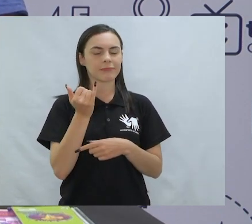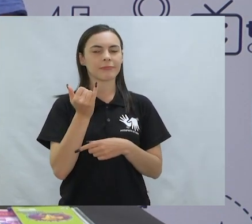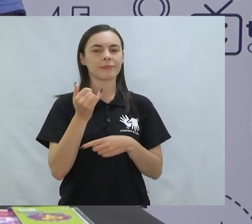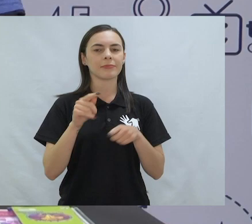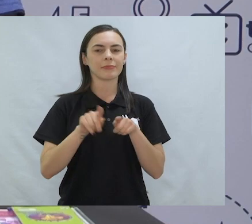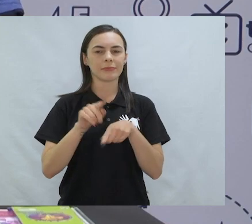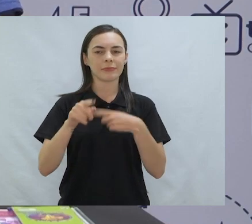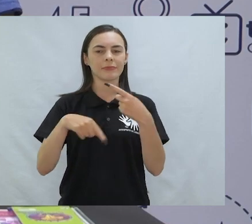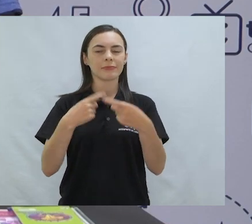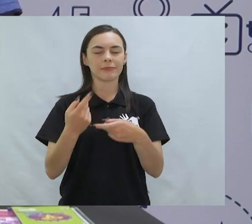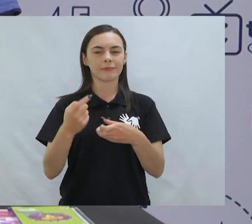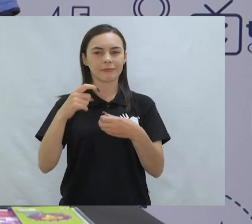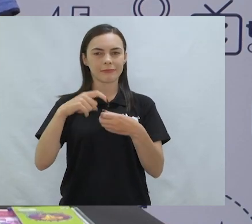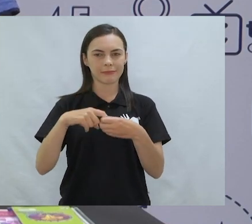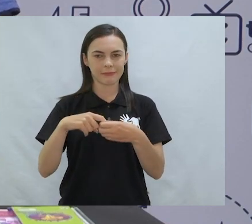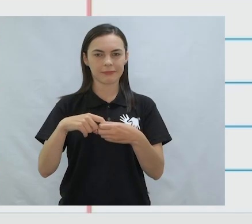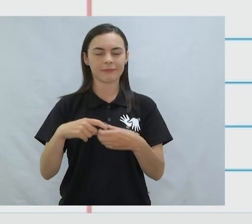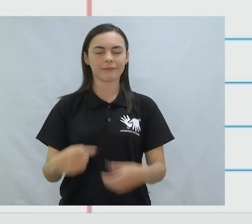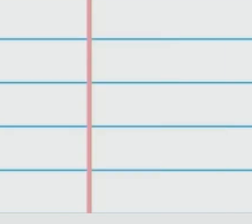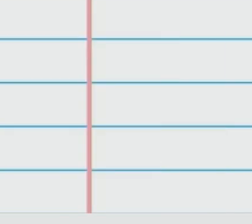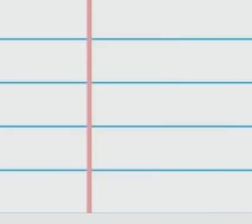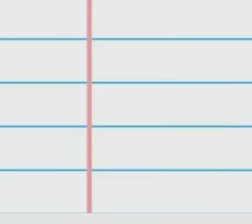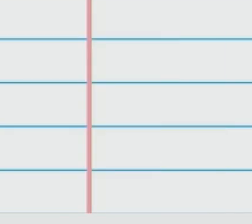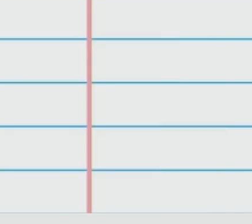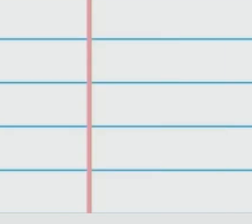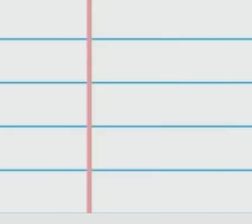nós já voltamos novamente.